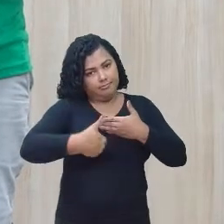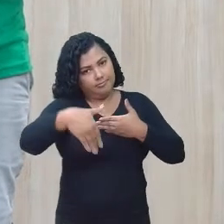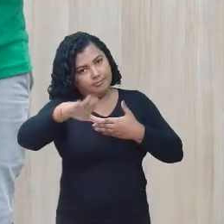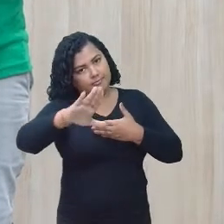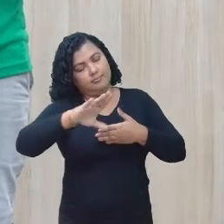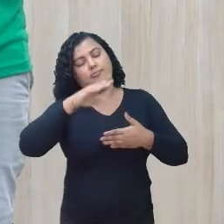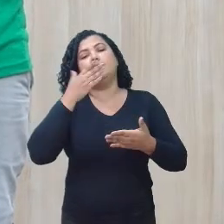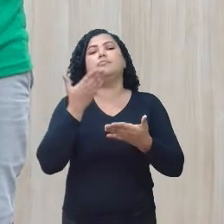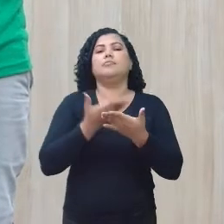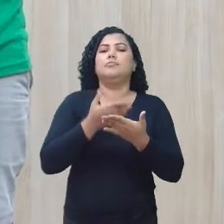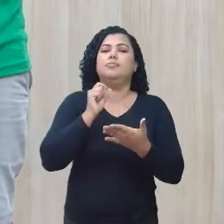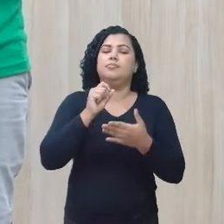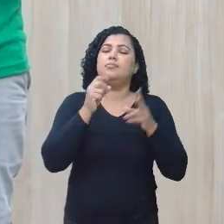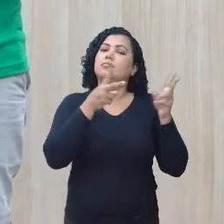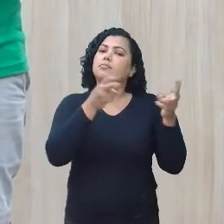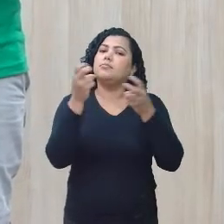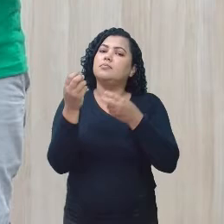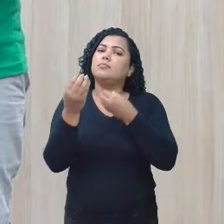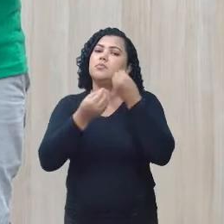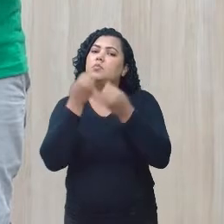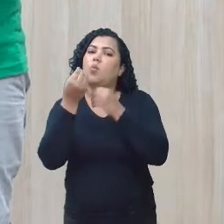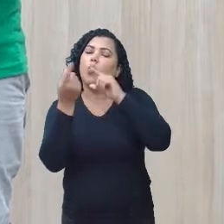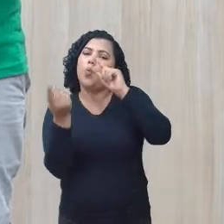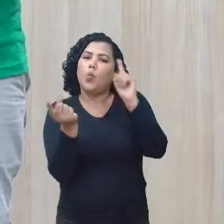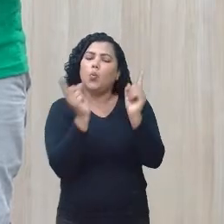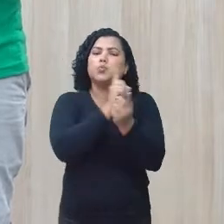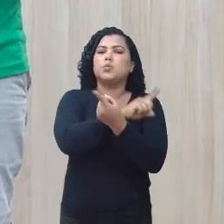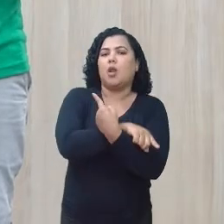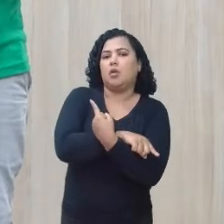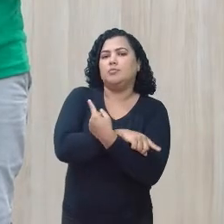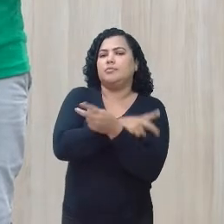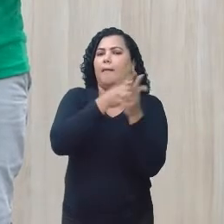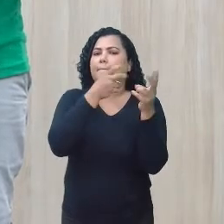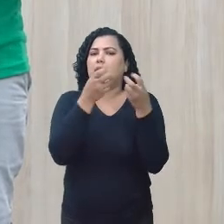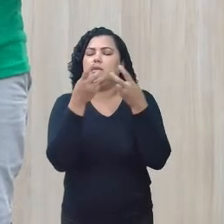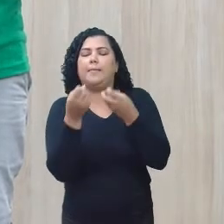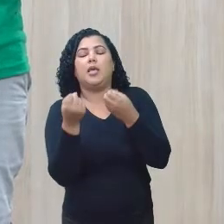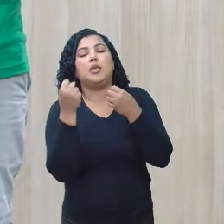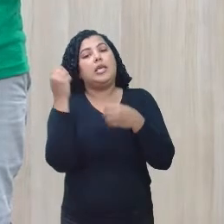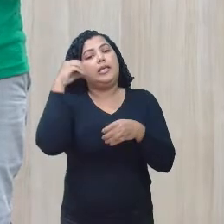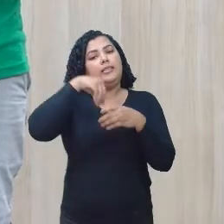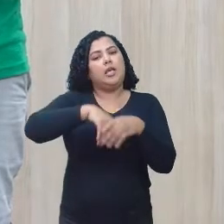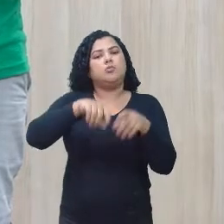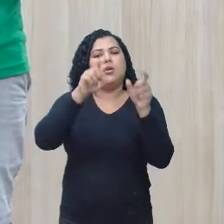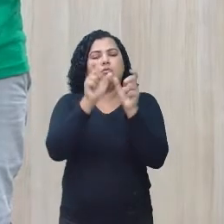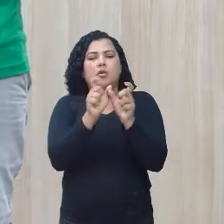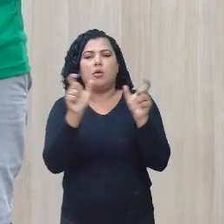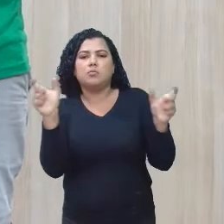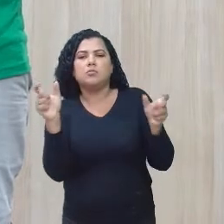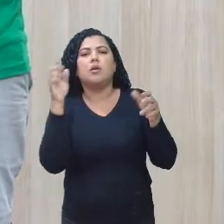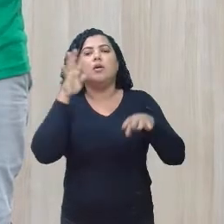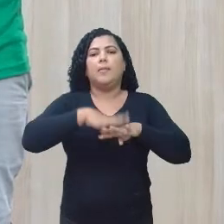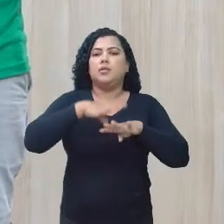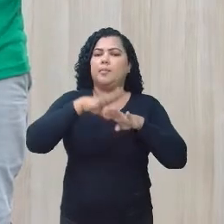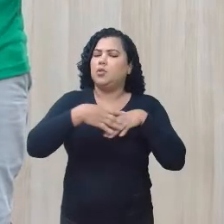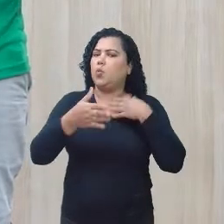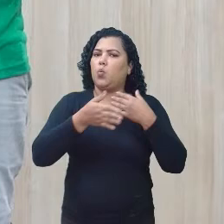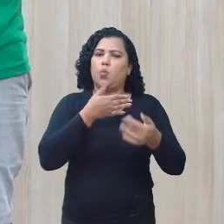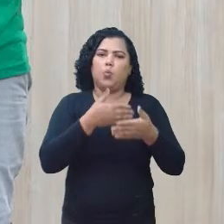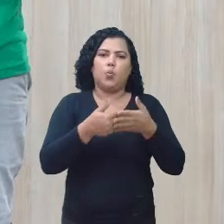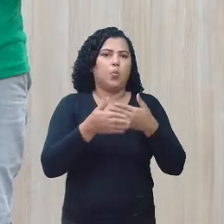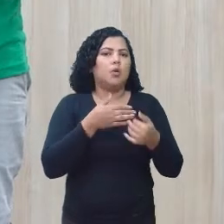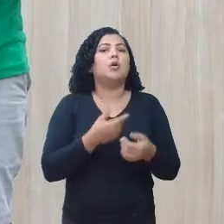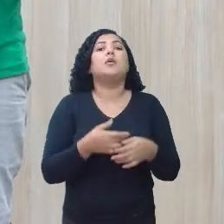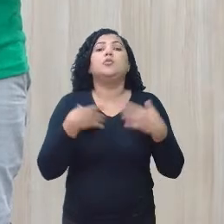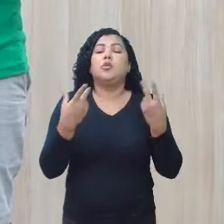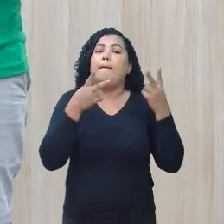vai ver que vamos fazer o caminho contrário, né? A gente vai ver que nas operações matemáticas, sejam elas quais forem, a